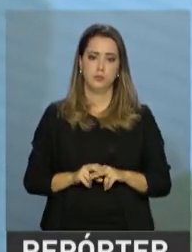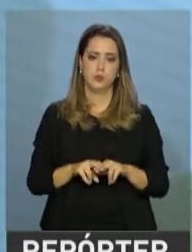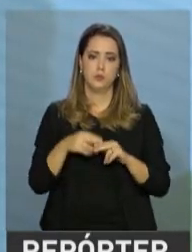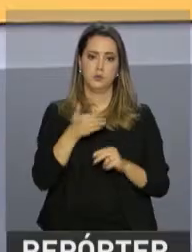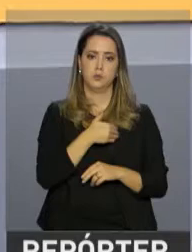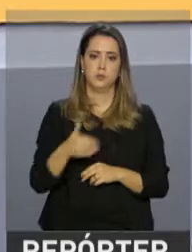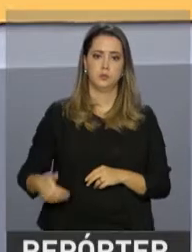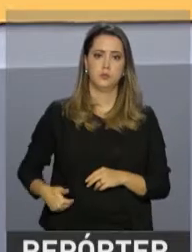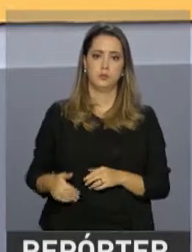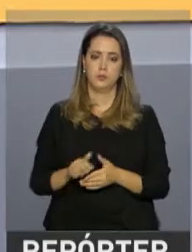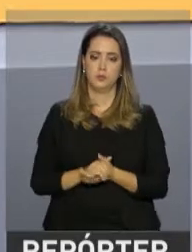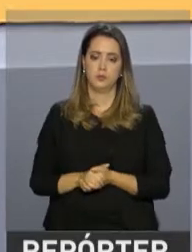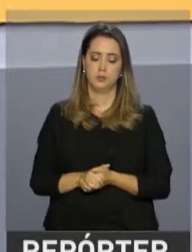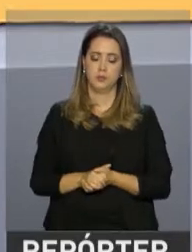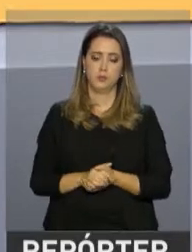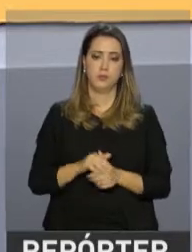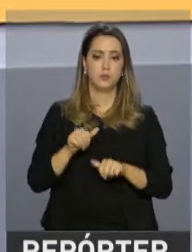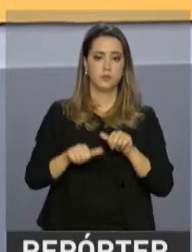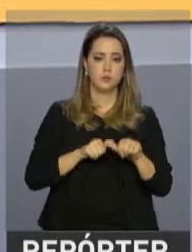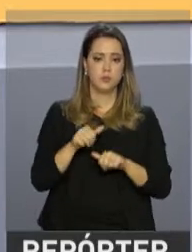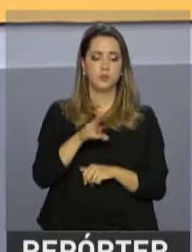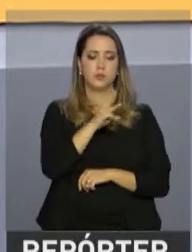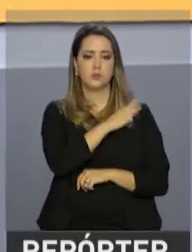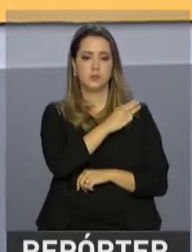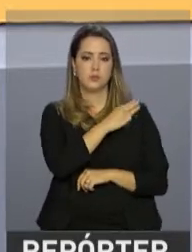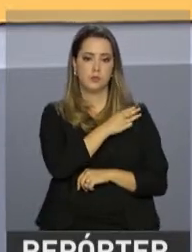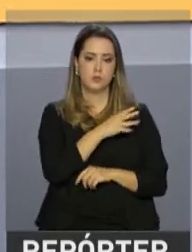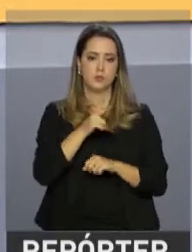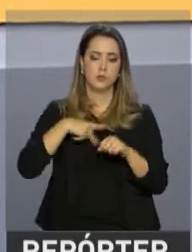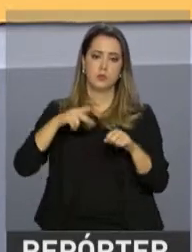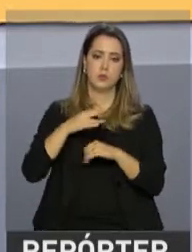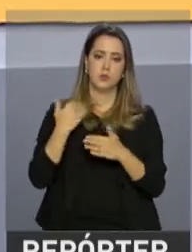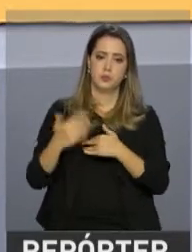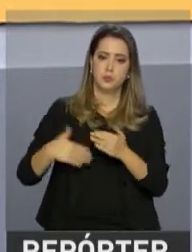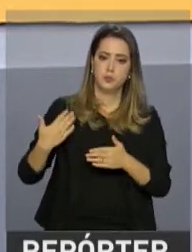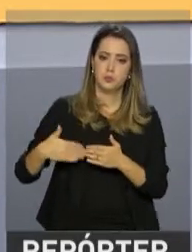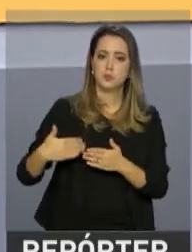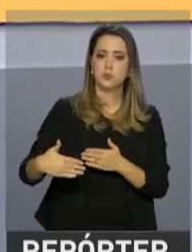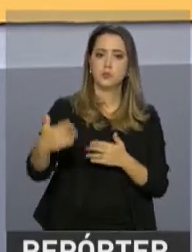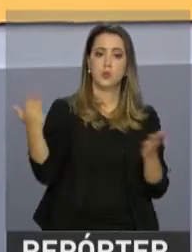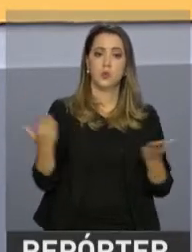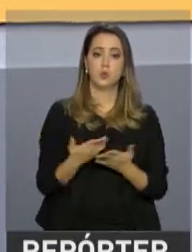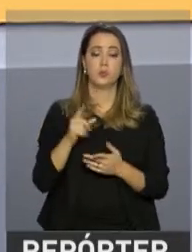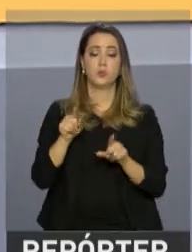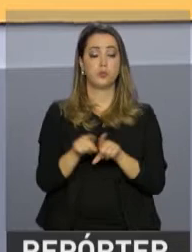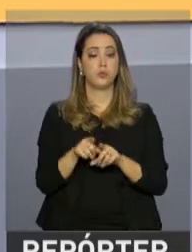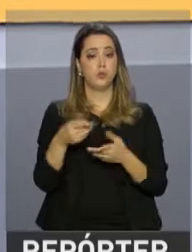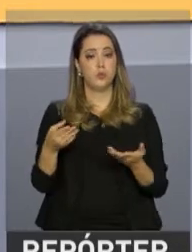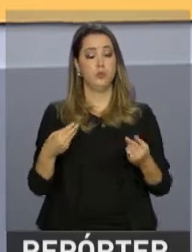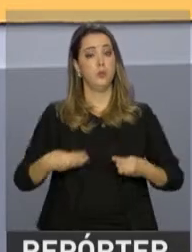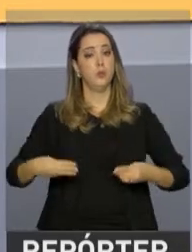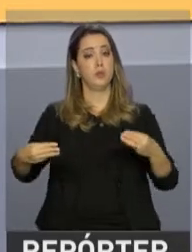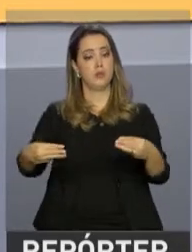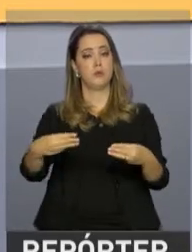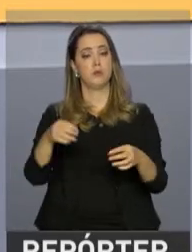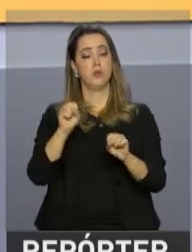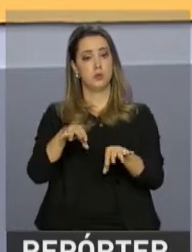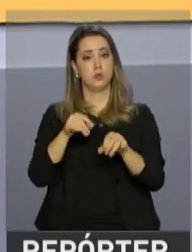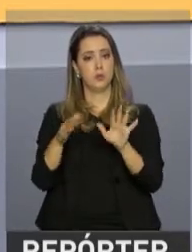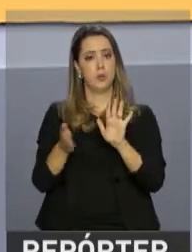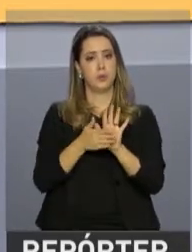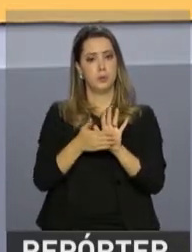governo a renovação do ensino médio no país deu mais um passo hoje o ministério da educação finalizou a proposta